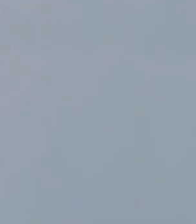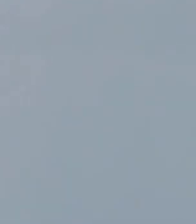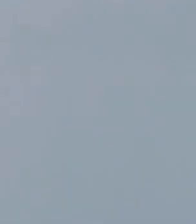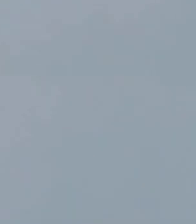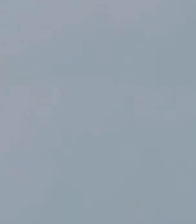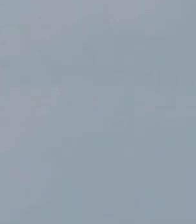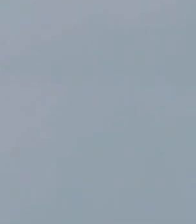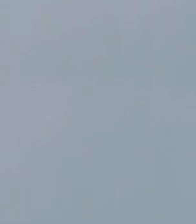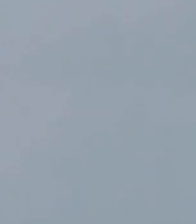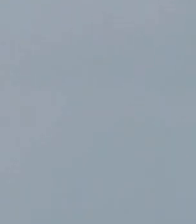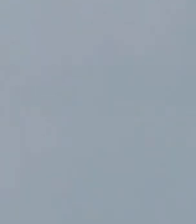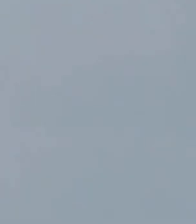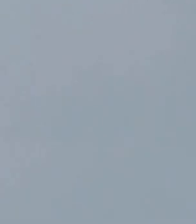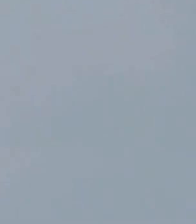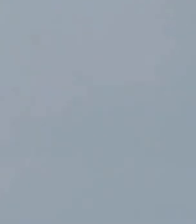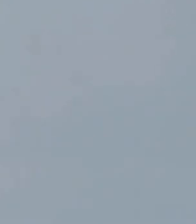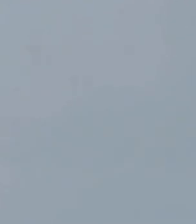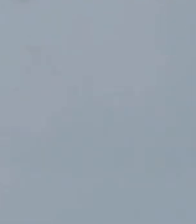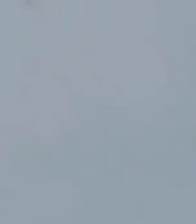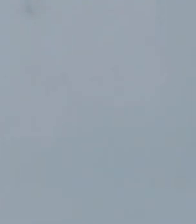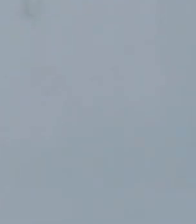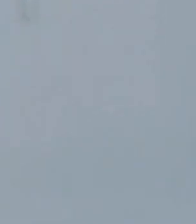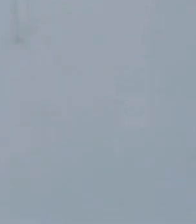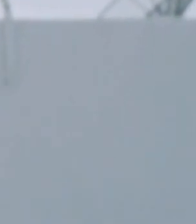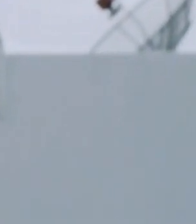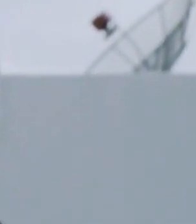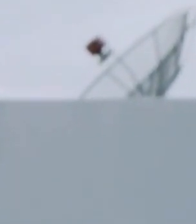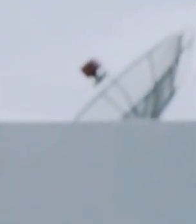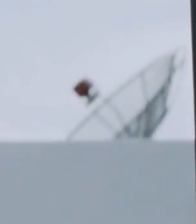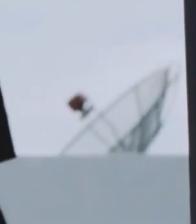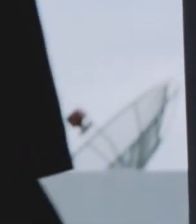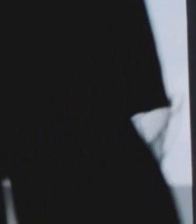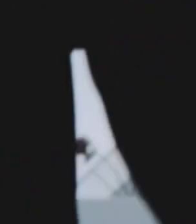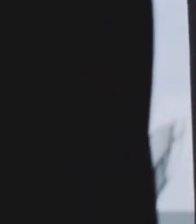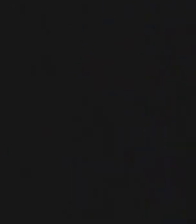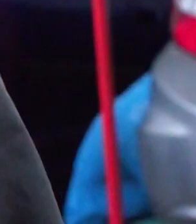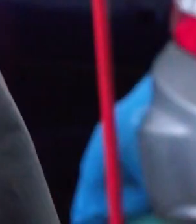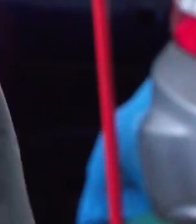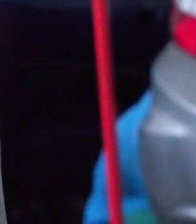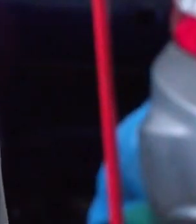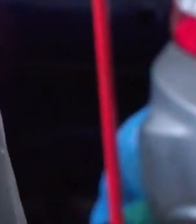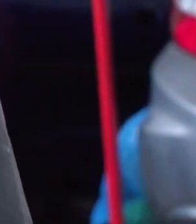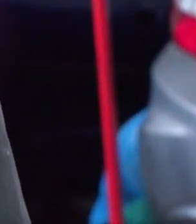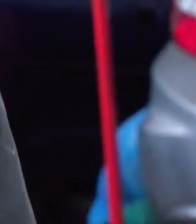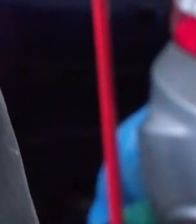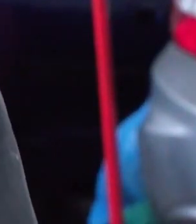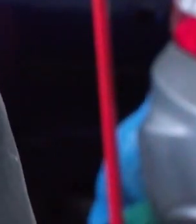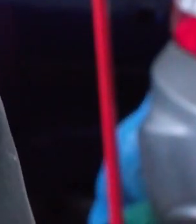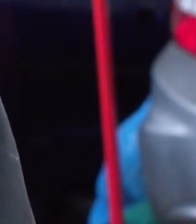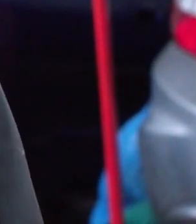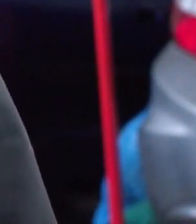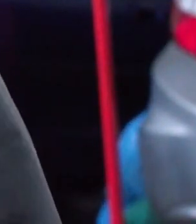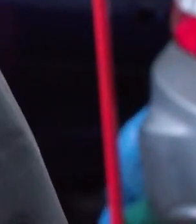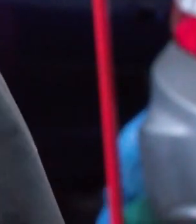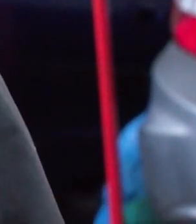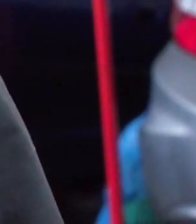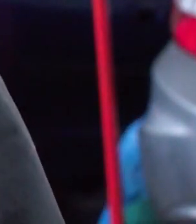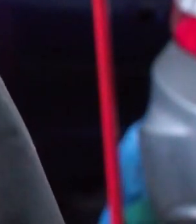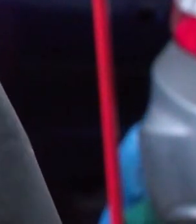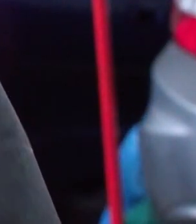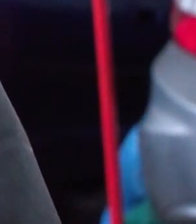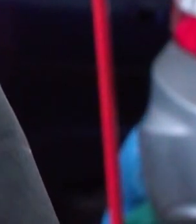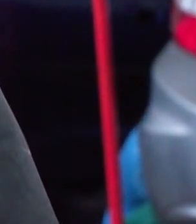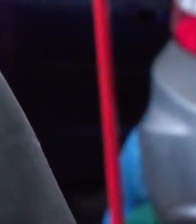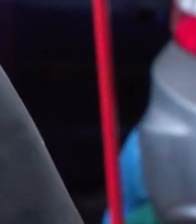Quantas histórias de vida podem inspirar você a vencer? Eu venho de um povoadozinho de Frei Paulo, que é chamado